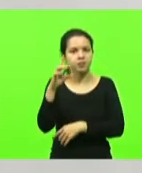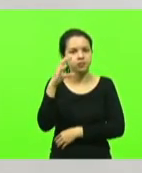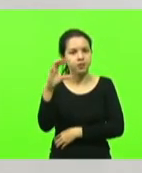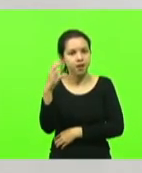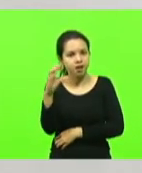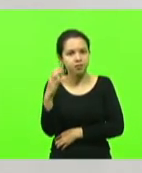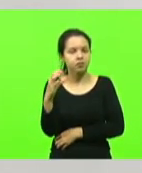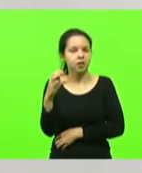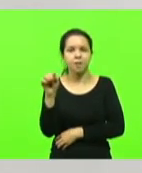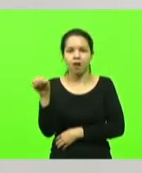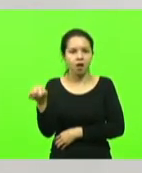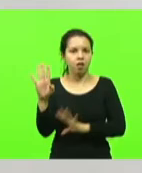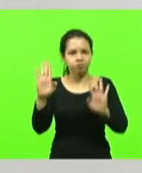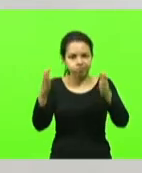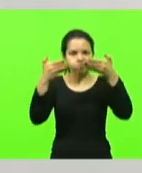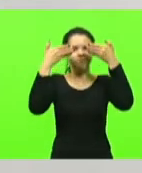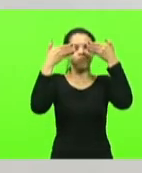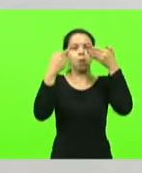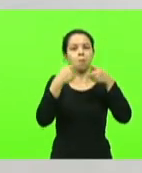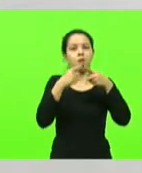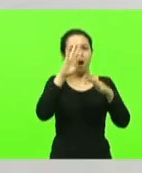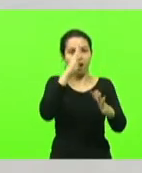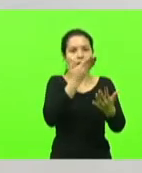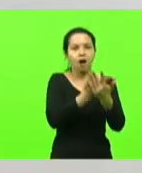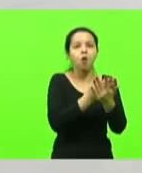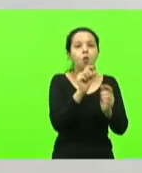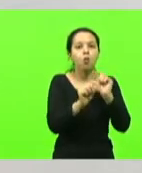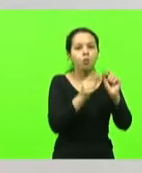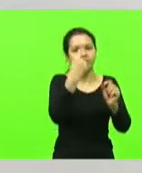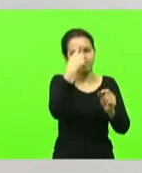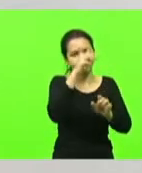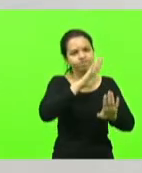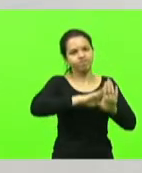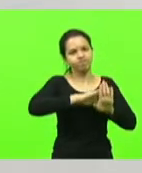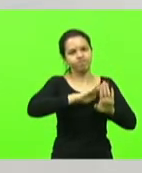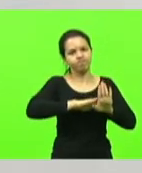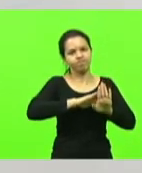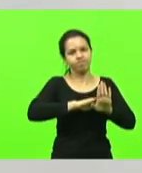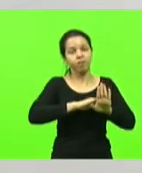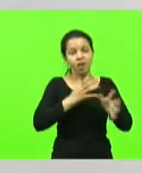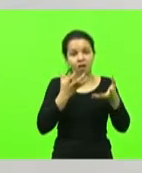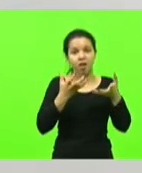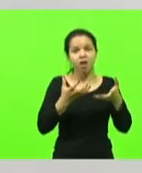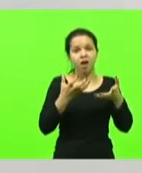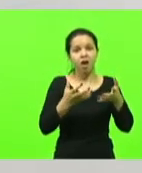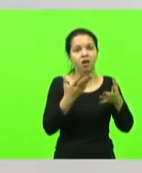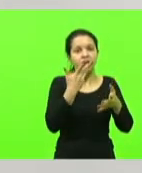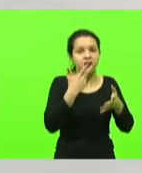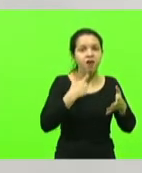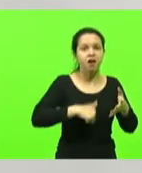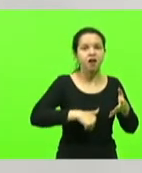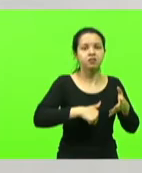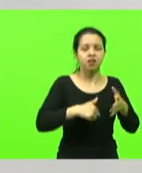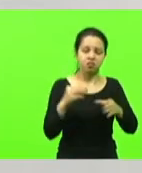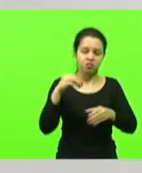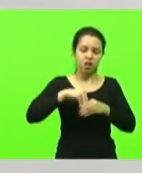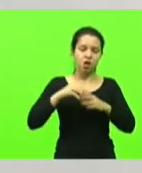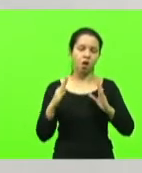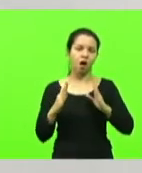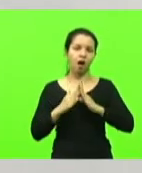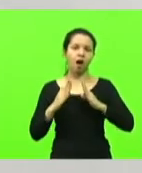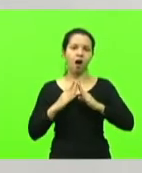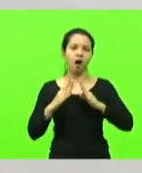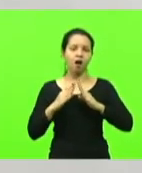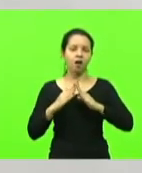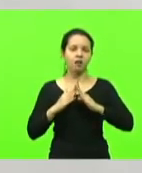da ideologia. Uma ideologia que quer ver criança fora das escolas, quer ver todos em casa, que não se preocupa